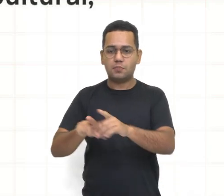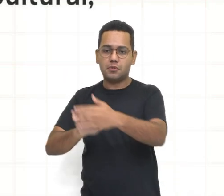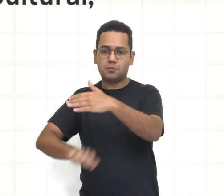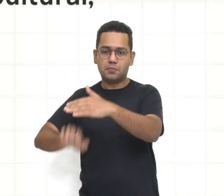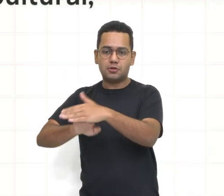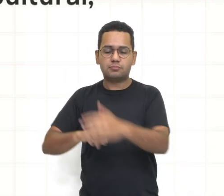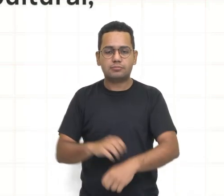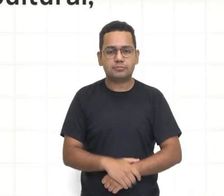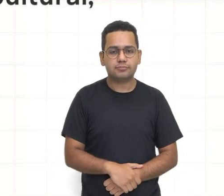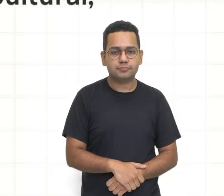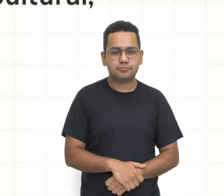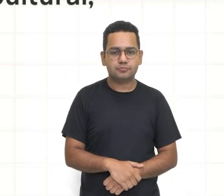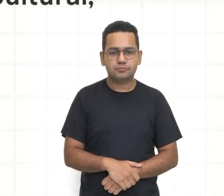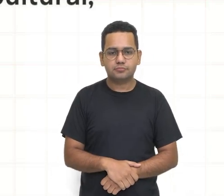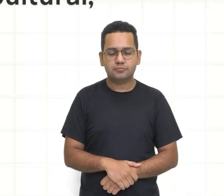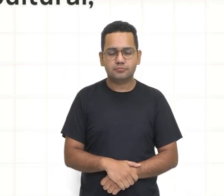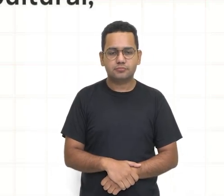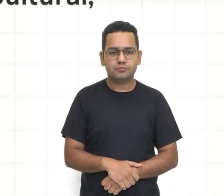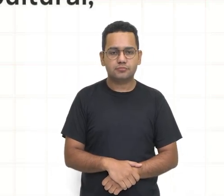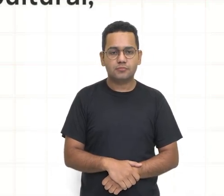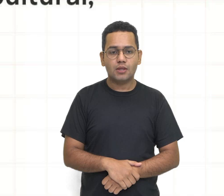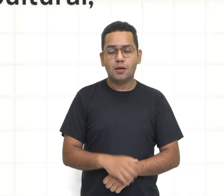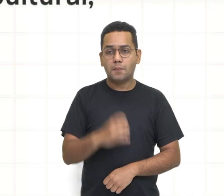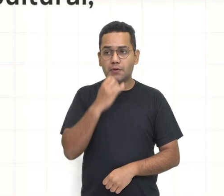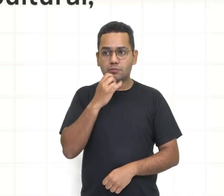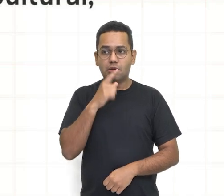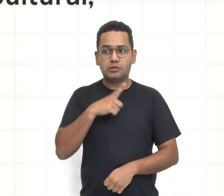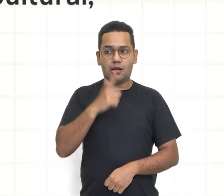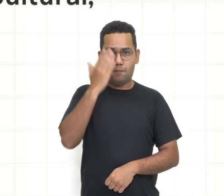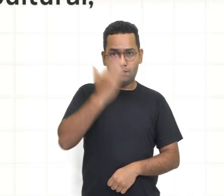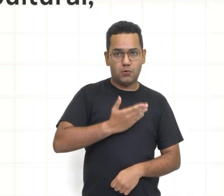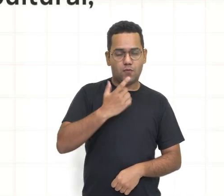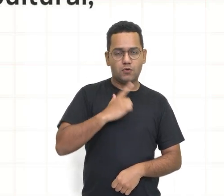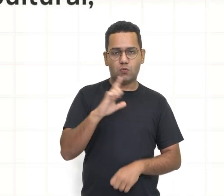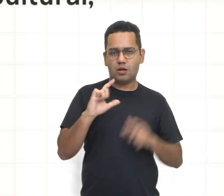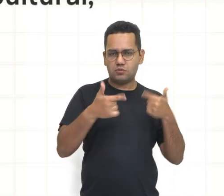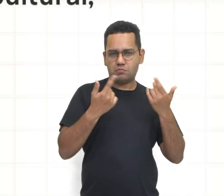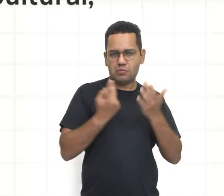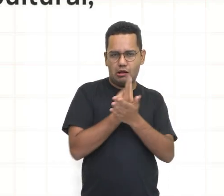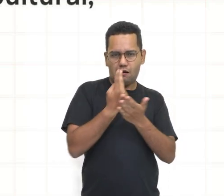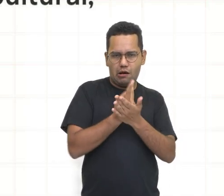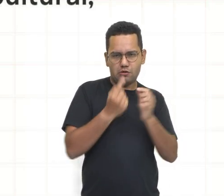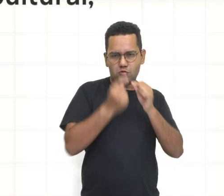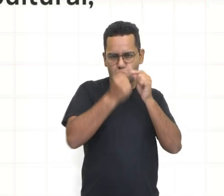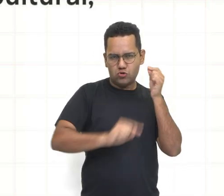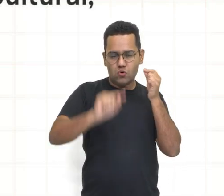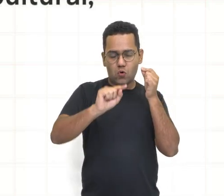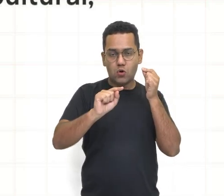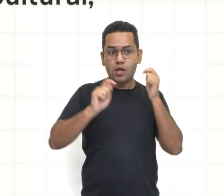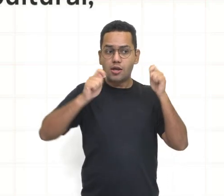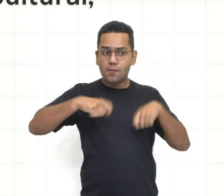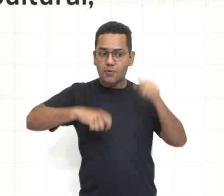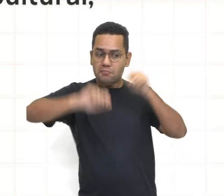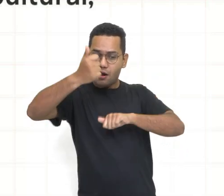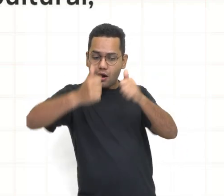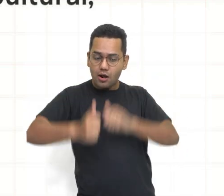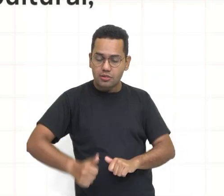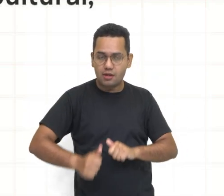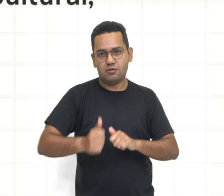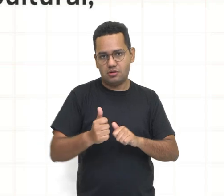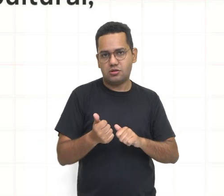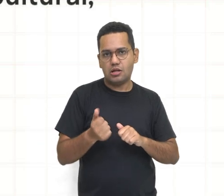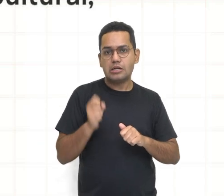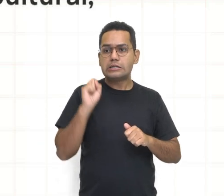se registrar o que está errado e buscar ali, vamos dizer assim, sanar alguma pendência que